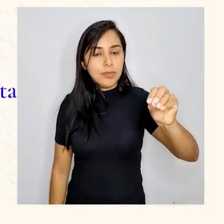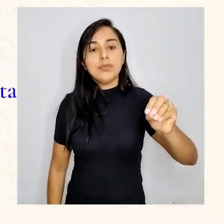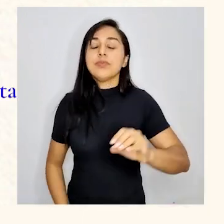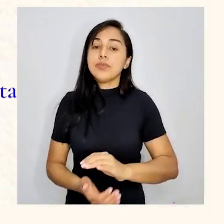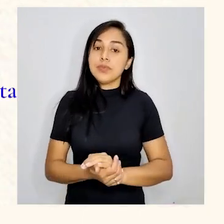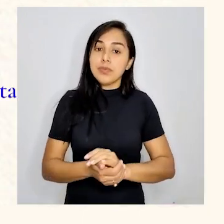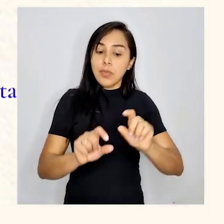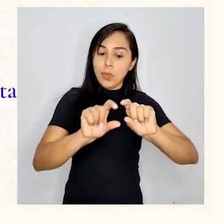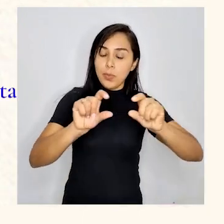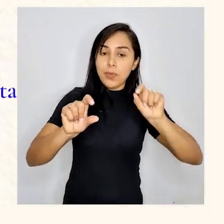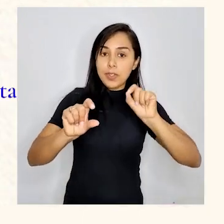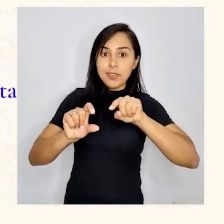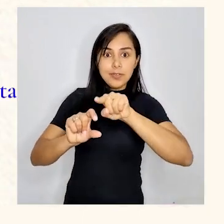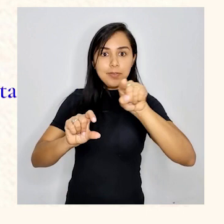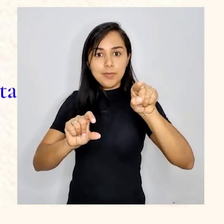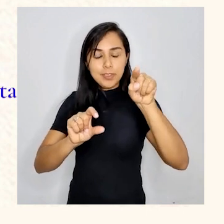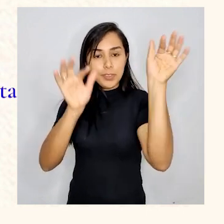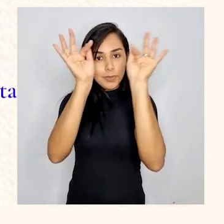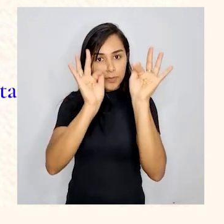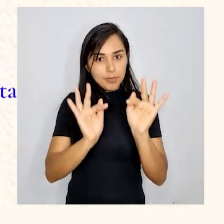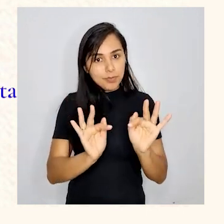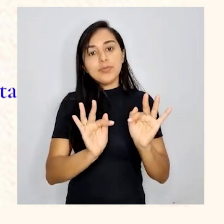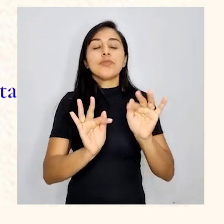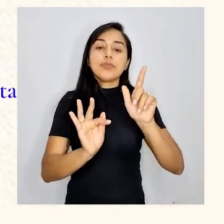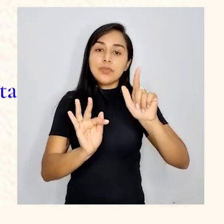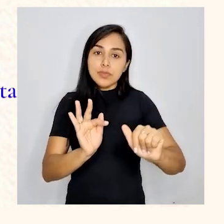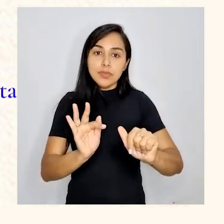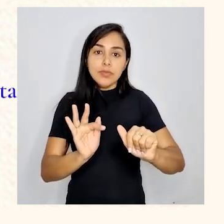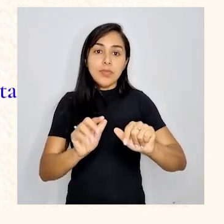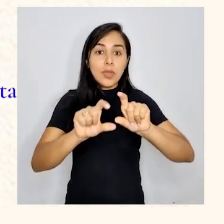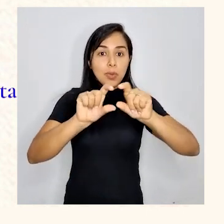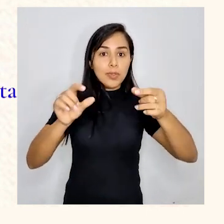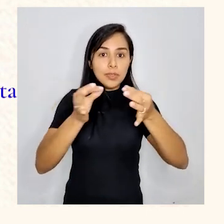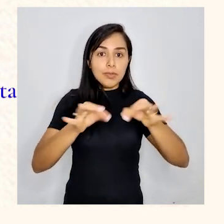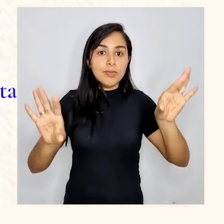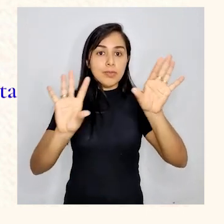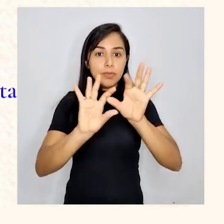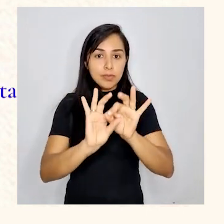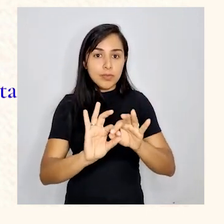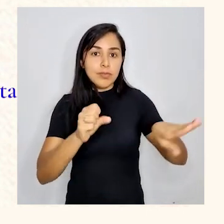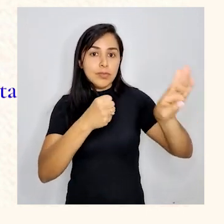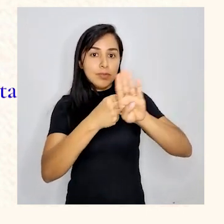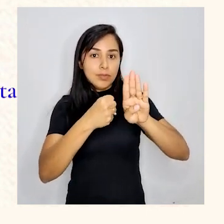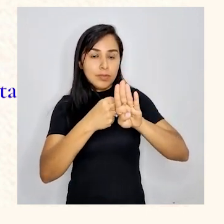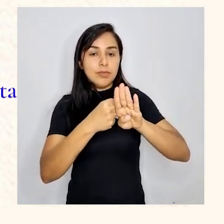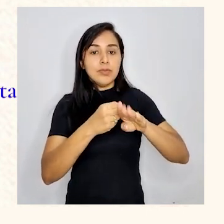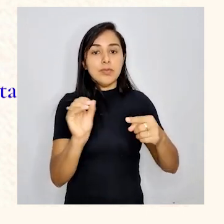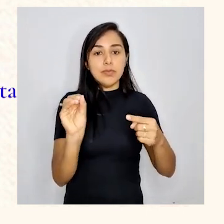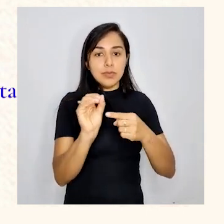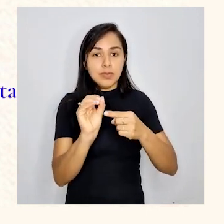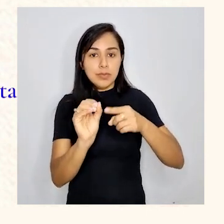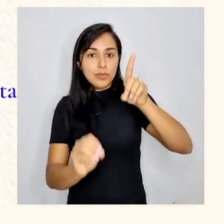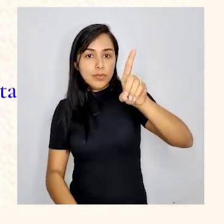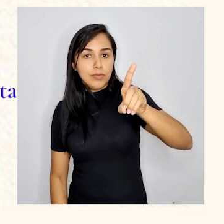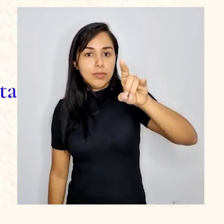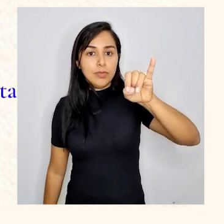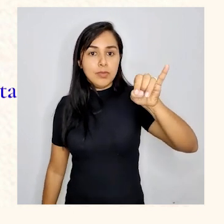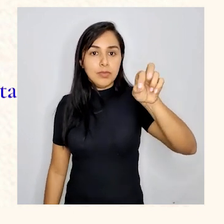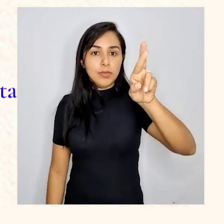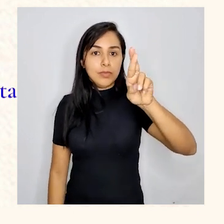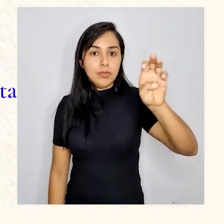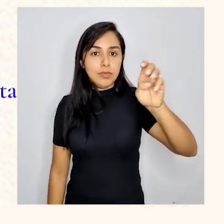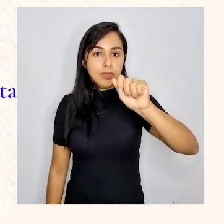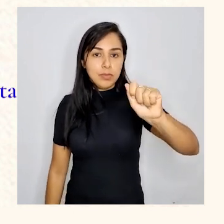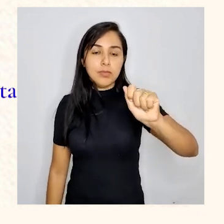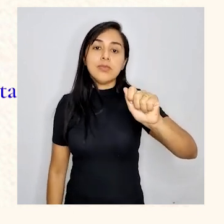classificado como oração subordinada substantiva objetiva direto, porque está assumindo o papel de